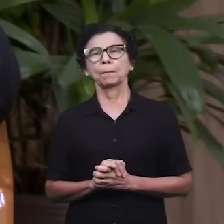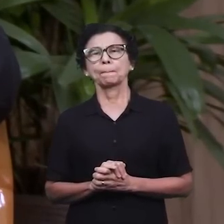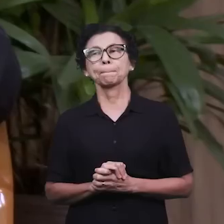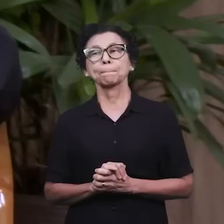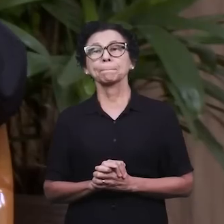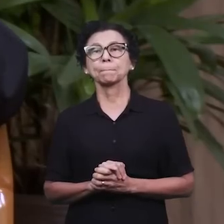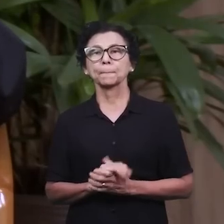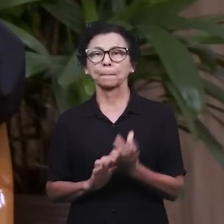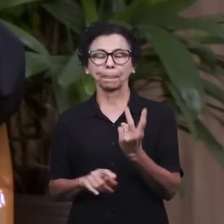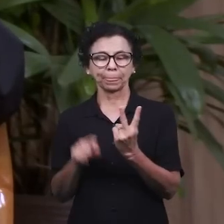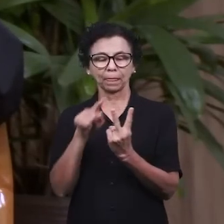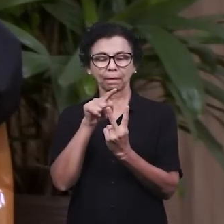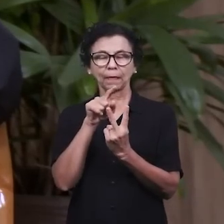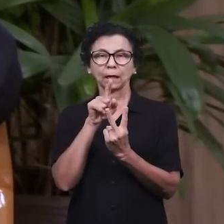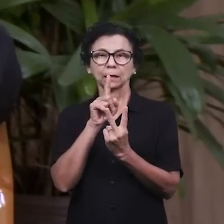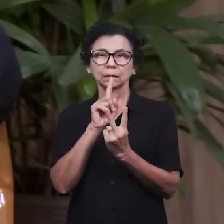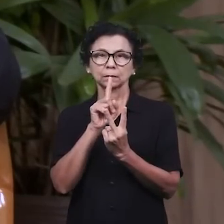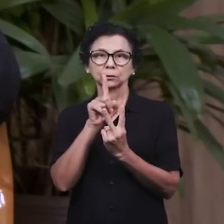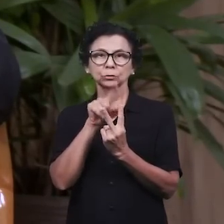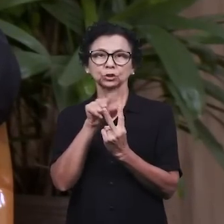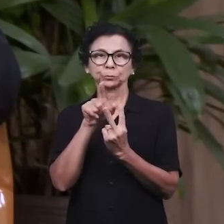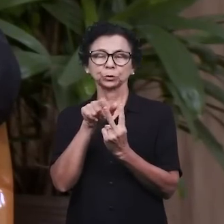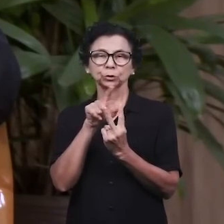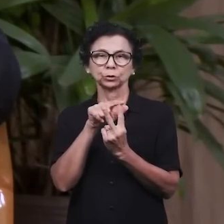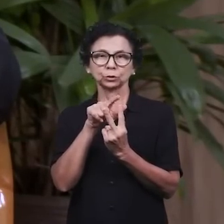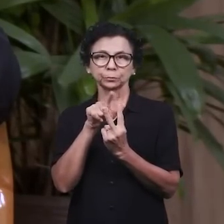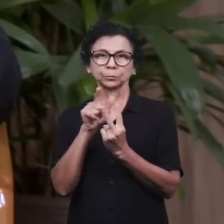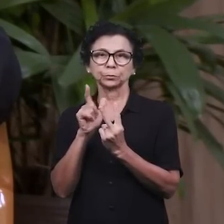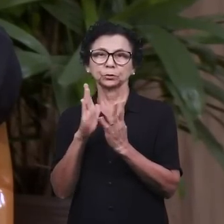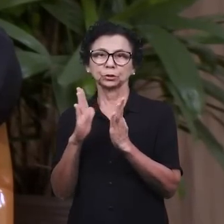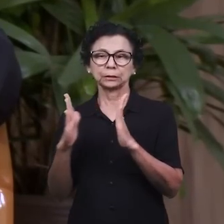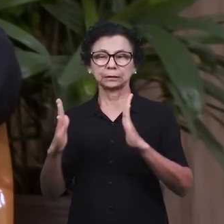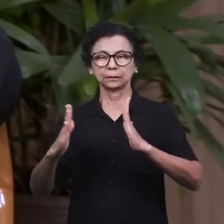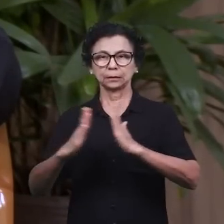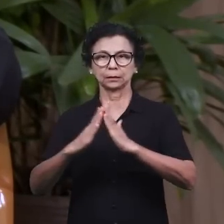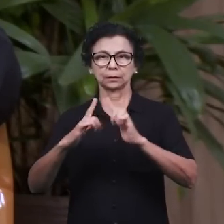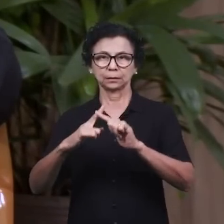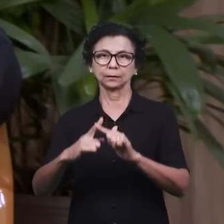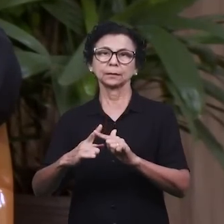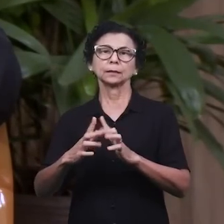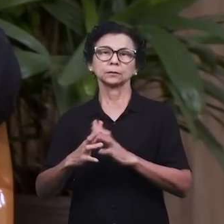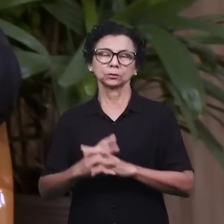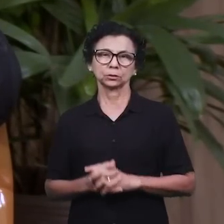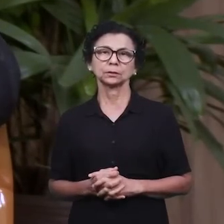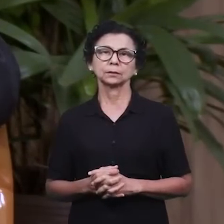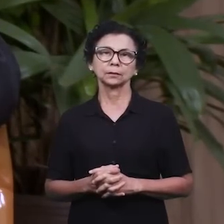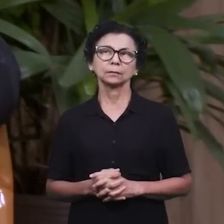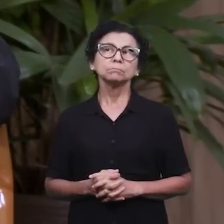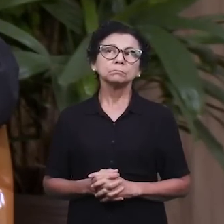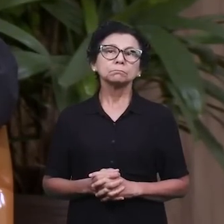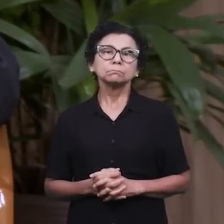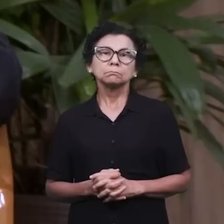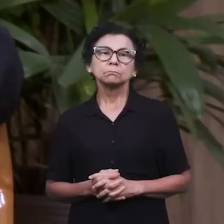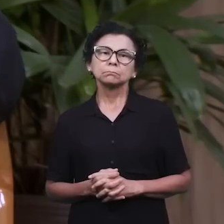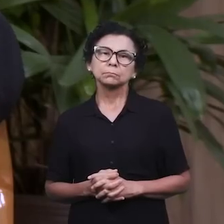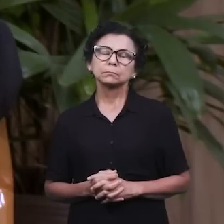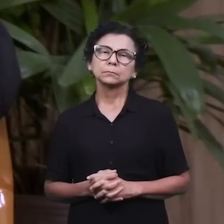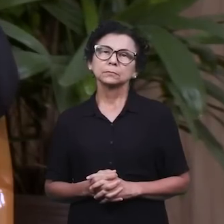Quando a gente fala de igreja fiel e igreja infiel, contextualizando, né, de uma forma introdutória